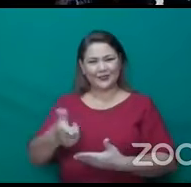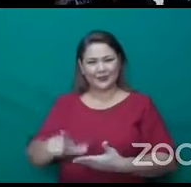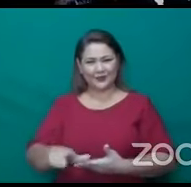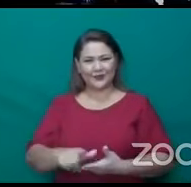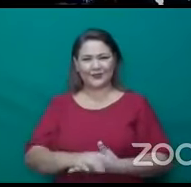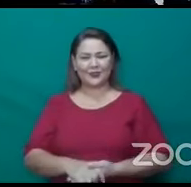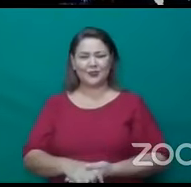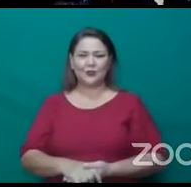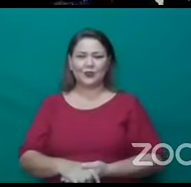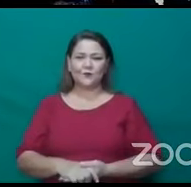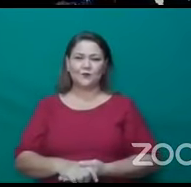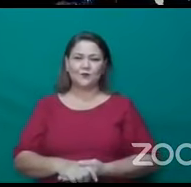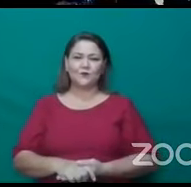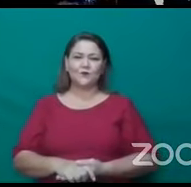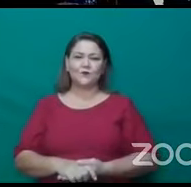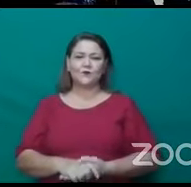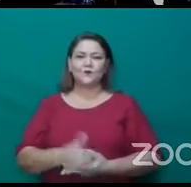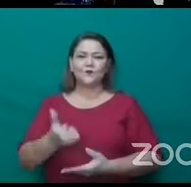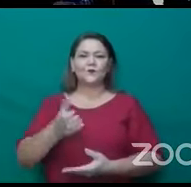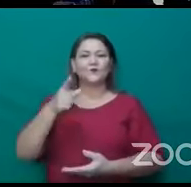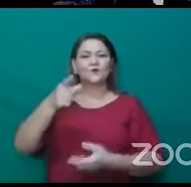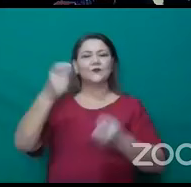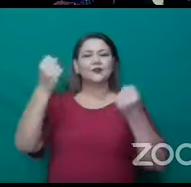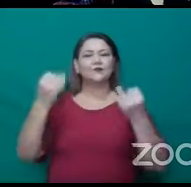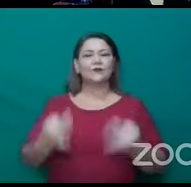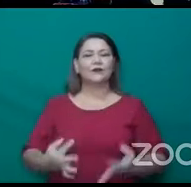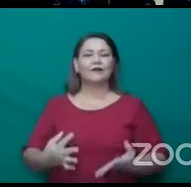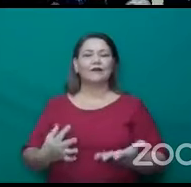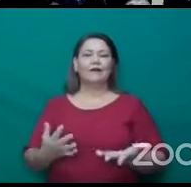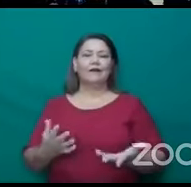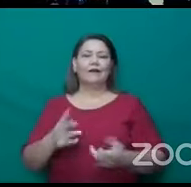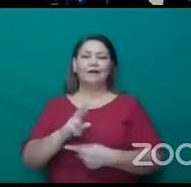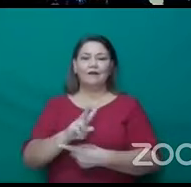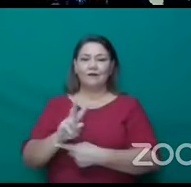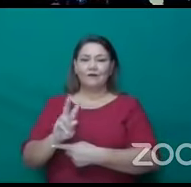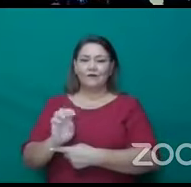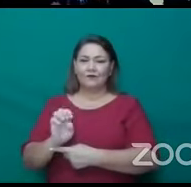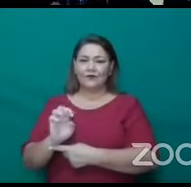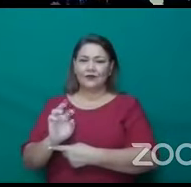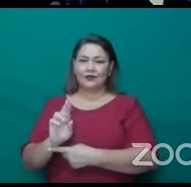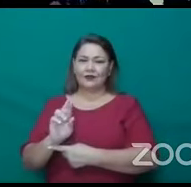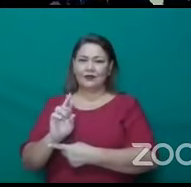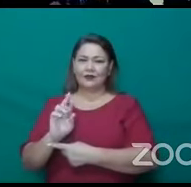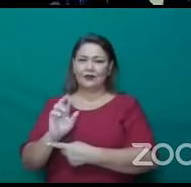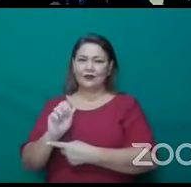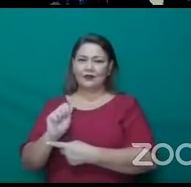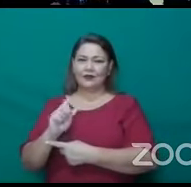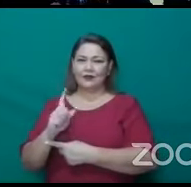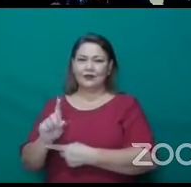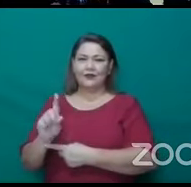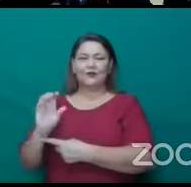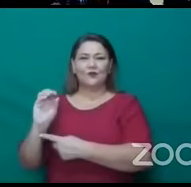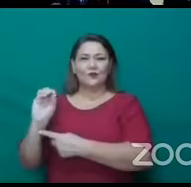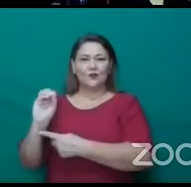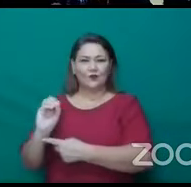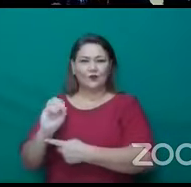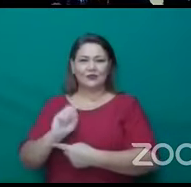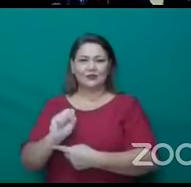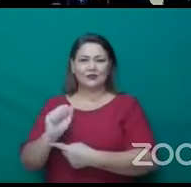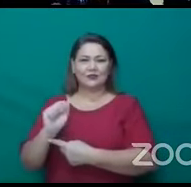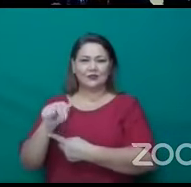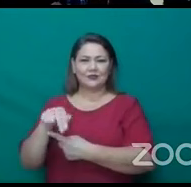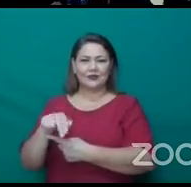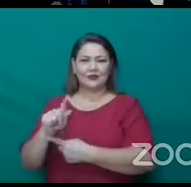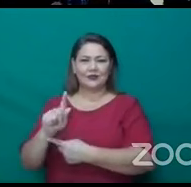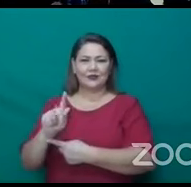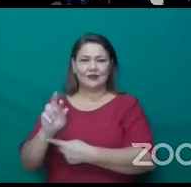que o que você agradeço. falasse do De Verão Sangrento, né? Sua direção, Tuane Loretti e Gustavo Andrade. E eu queria falar como é que surgiu